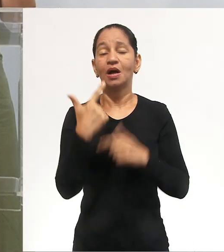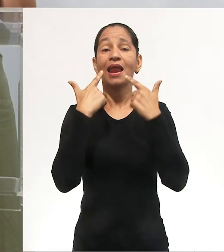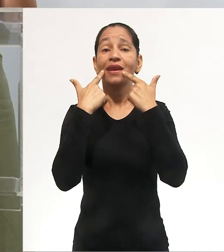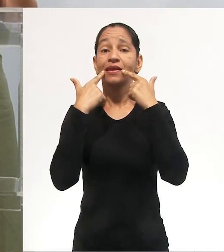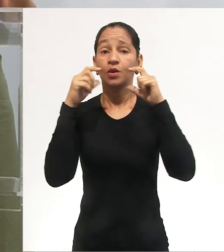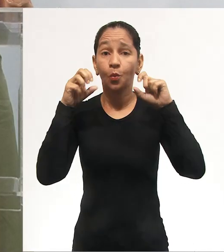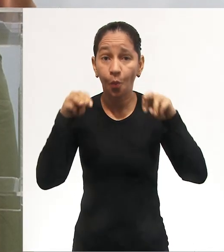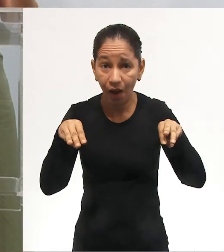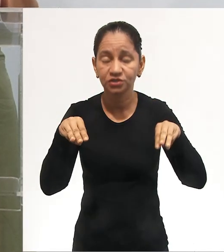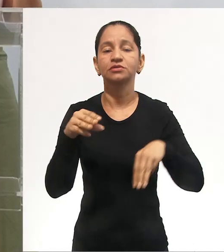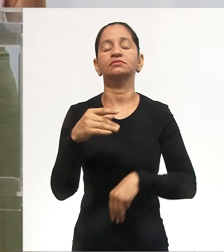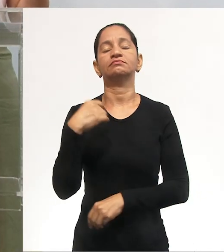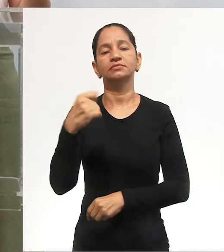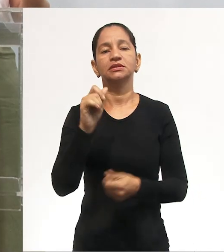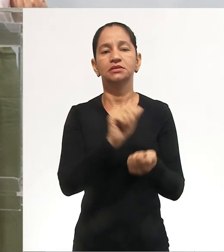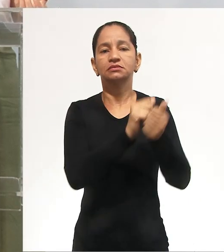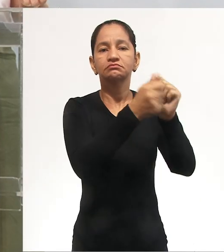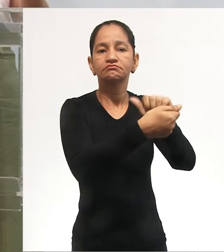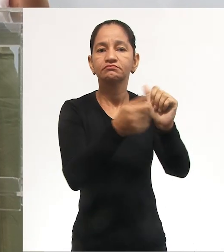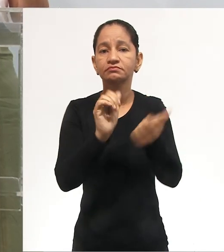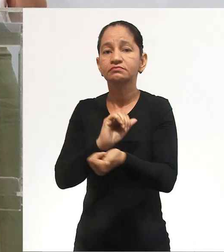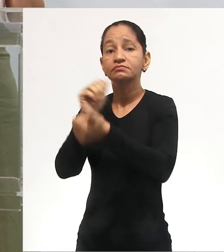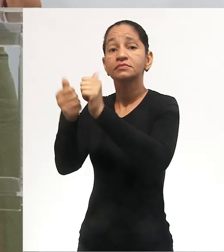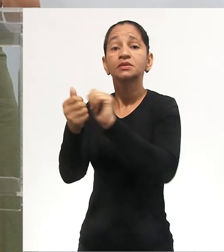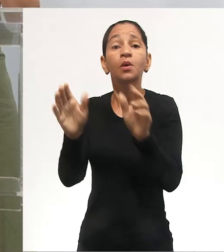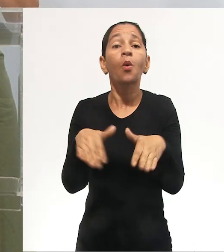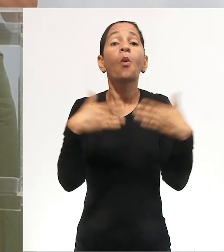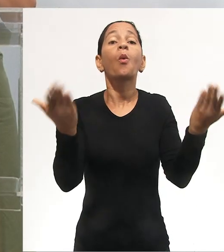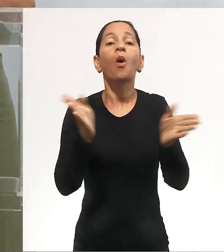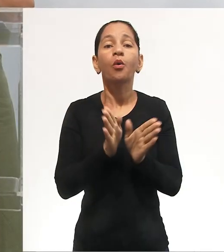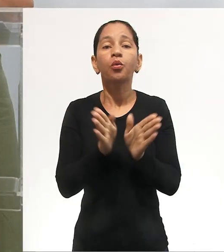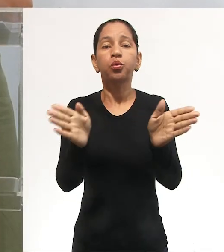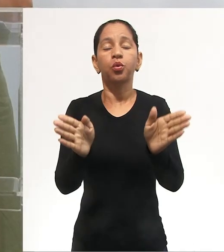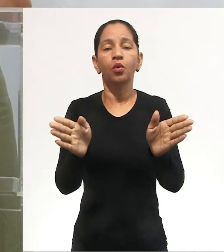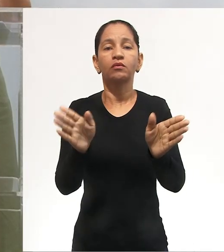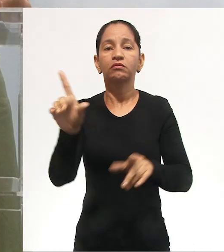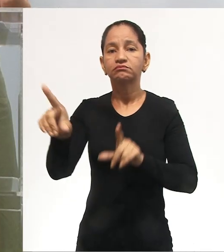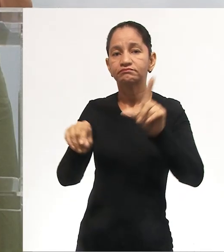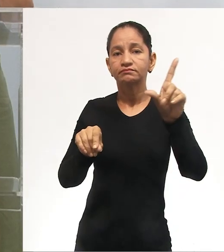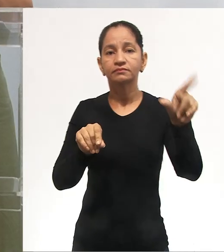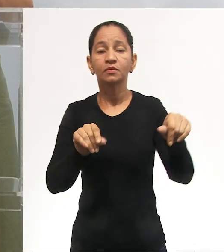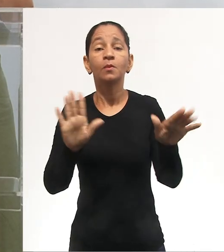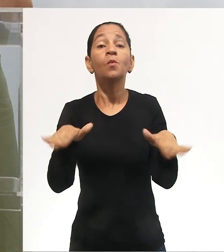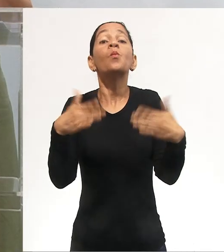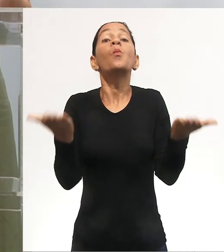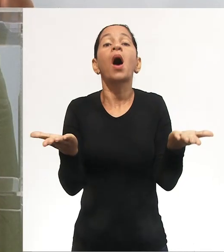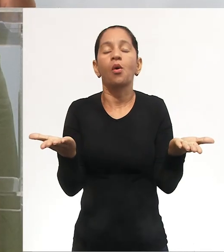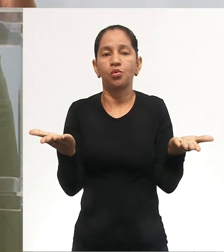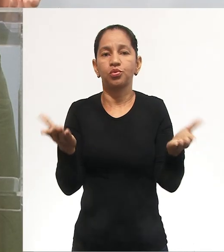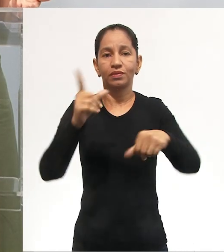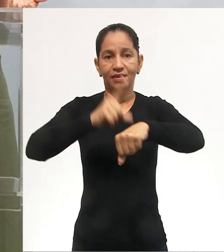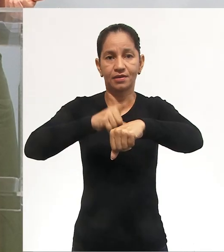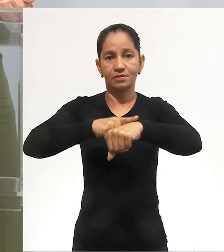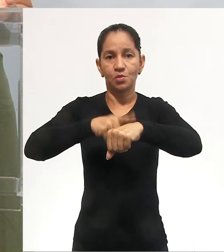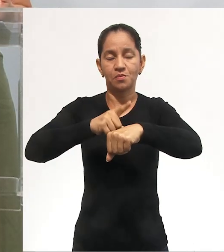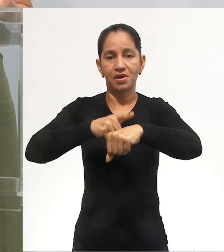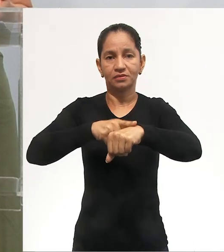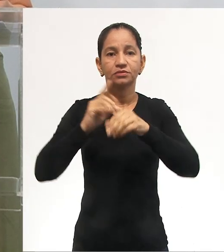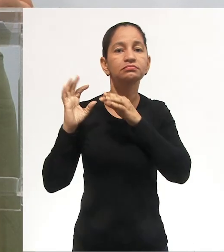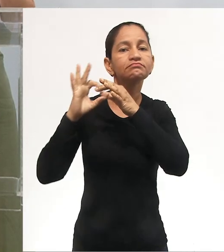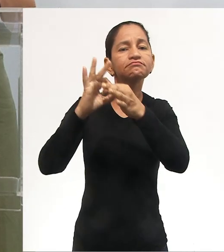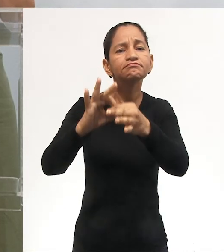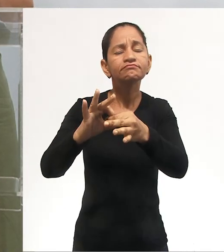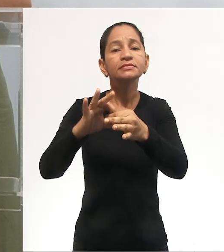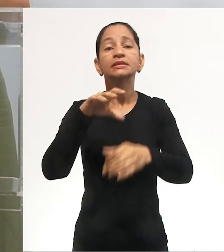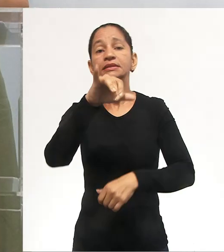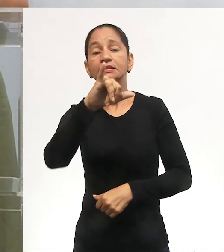possibilidade de você ver qual é o contexto da comunicação para utilizar a linguagem mais adequada naquele contexto, né?